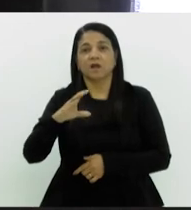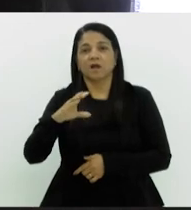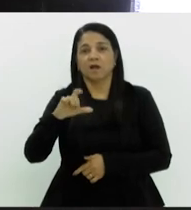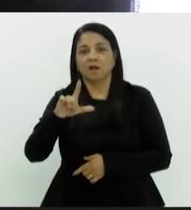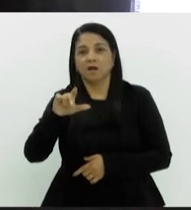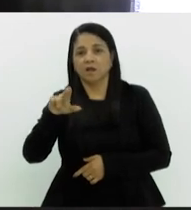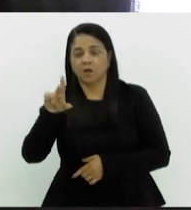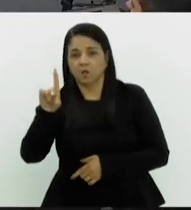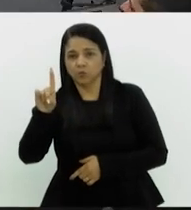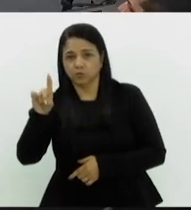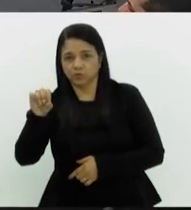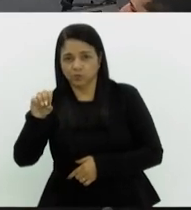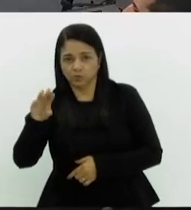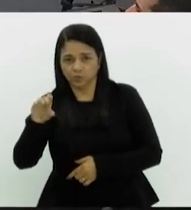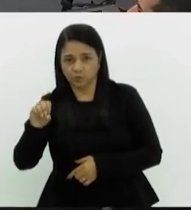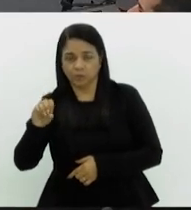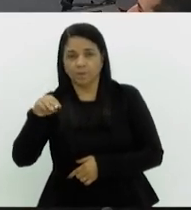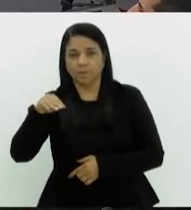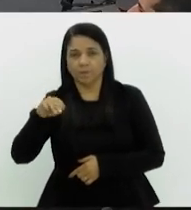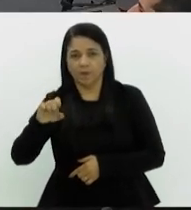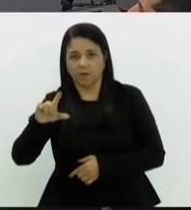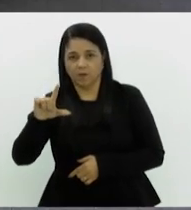Melo Tavares.